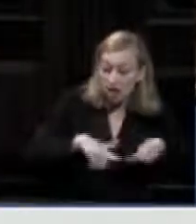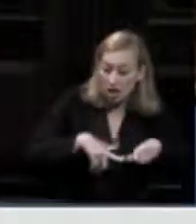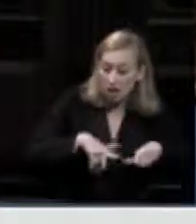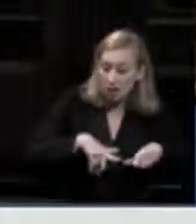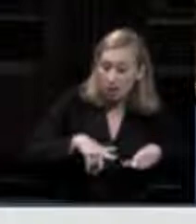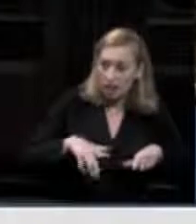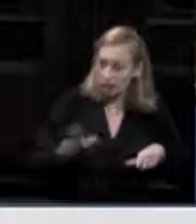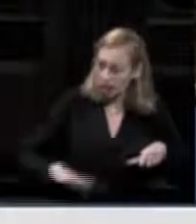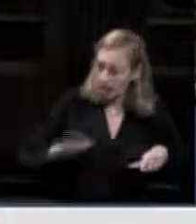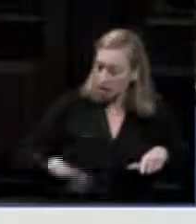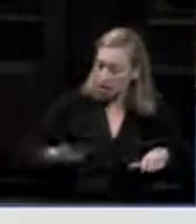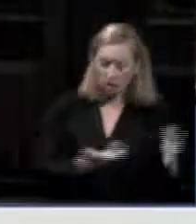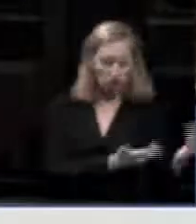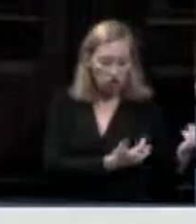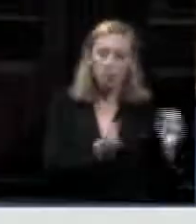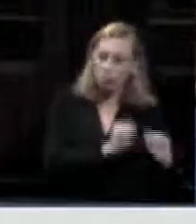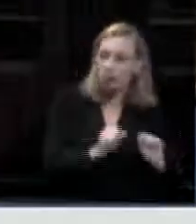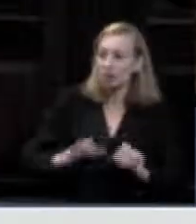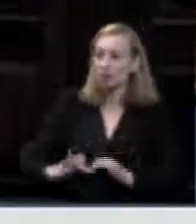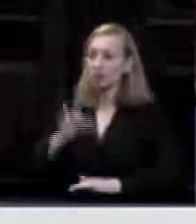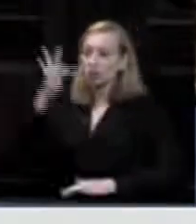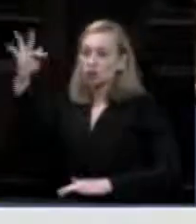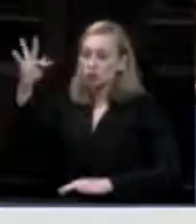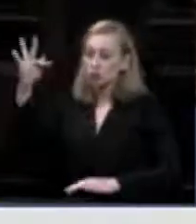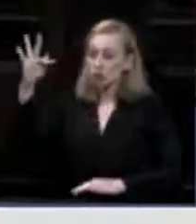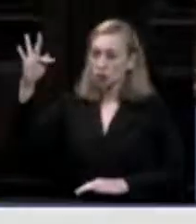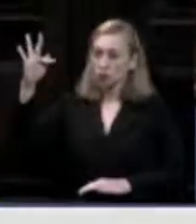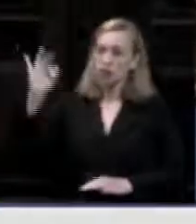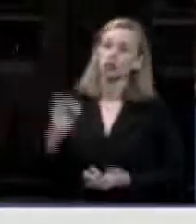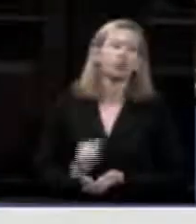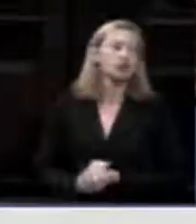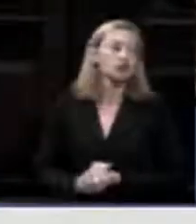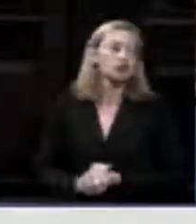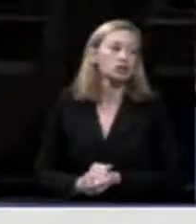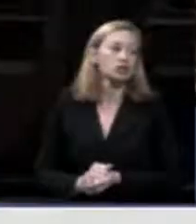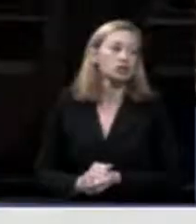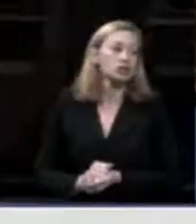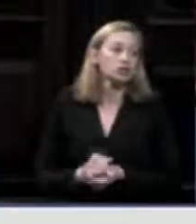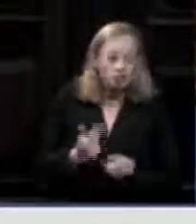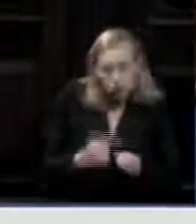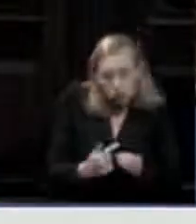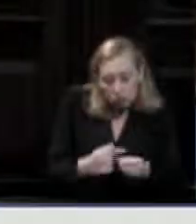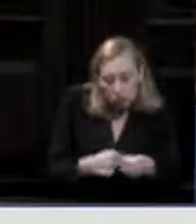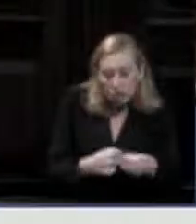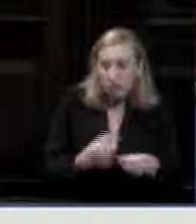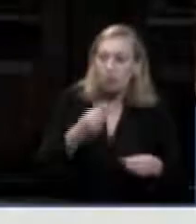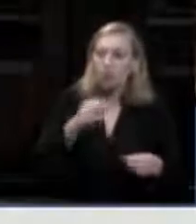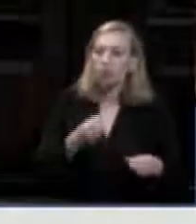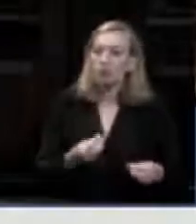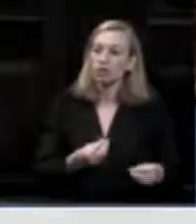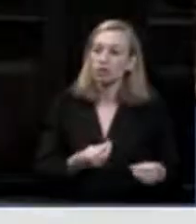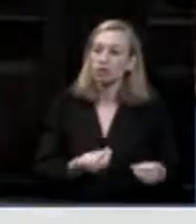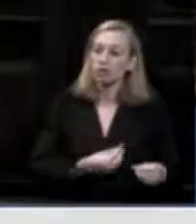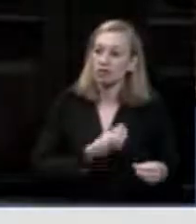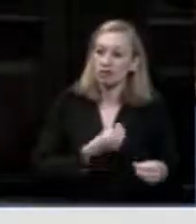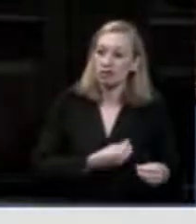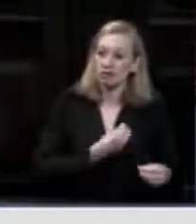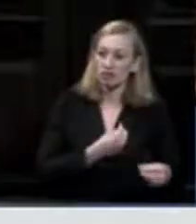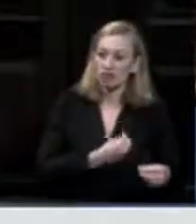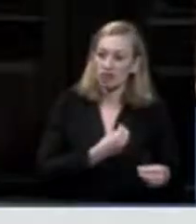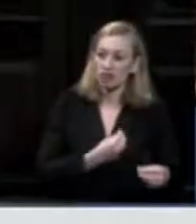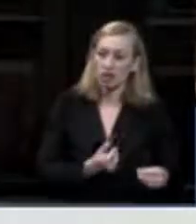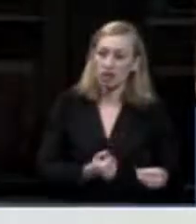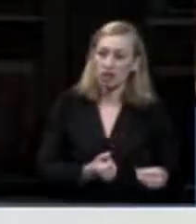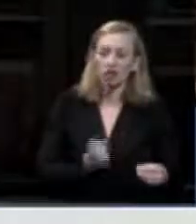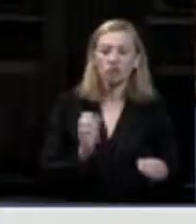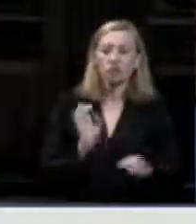de fato o futuro da nação. Nação que começa nos municípios onde vivem e que começa exatamente no